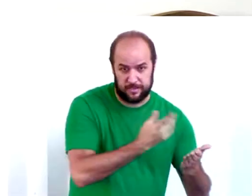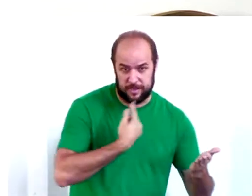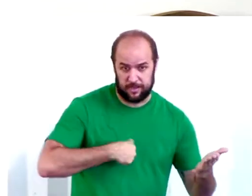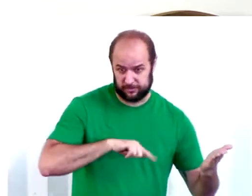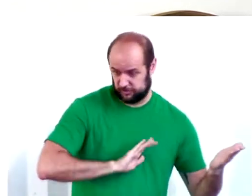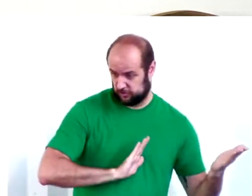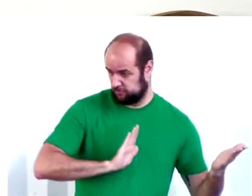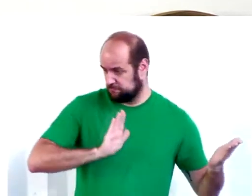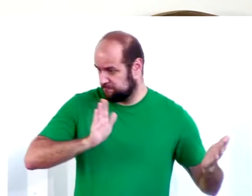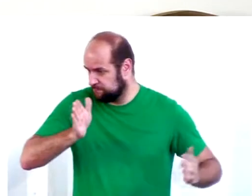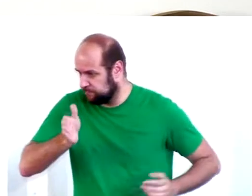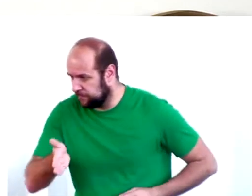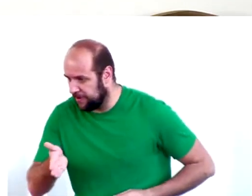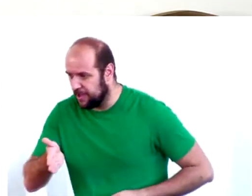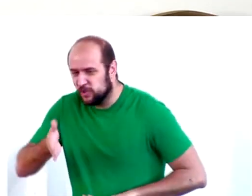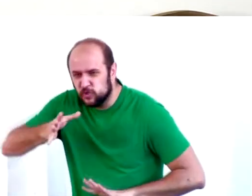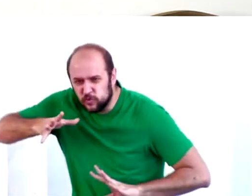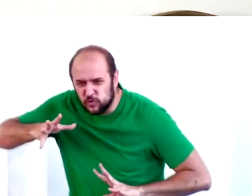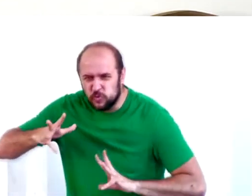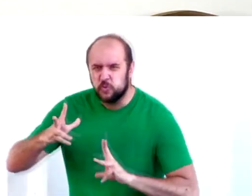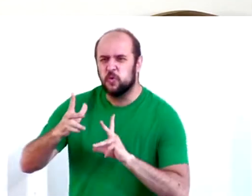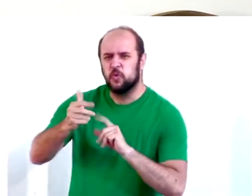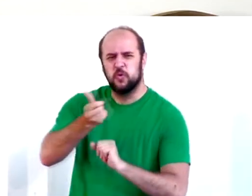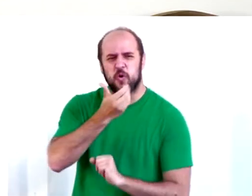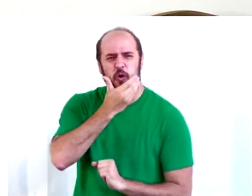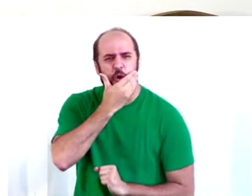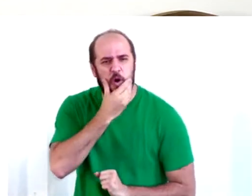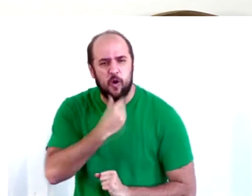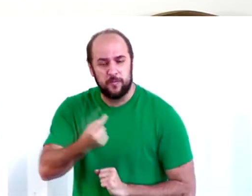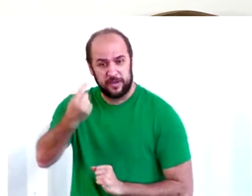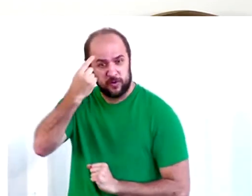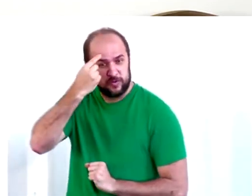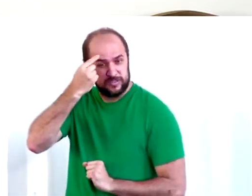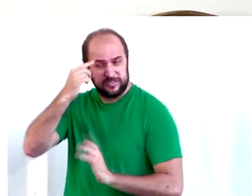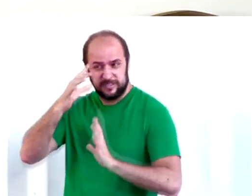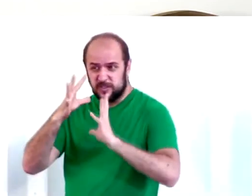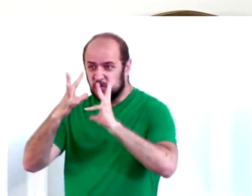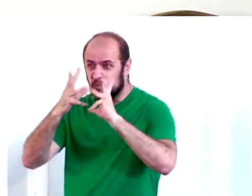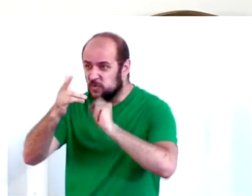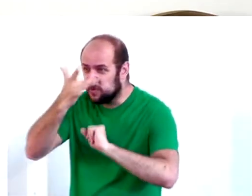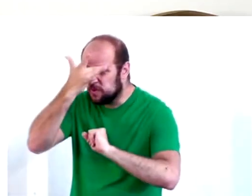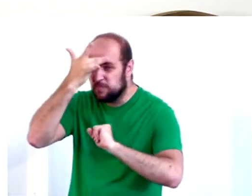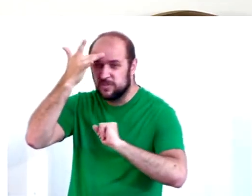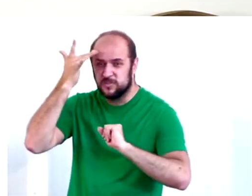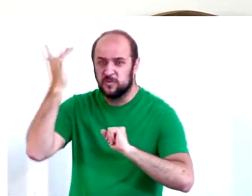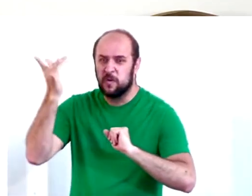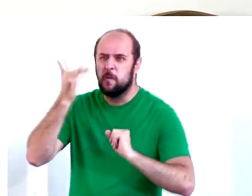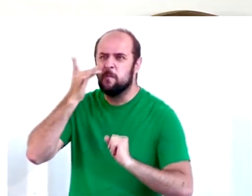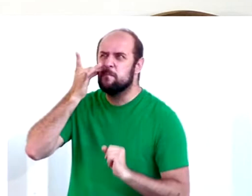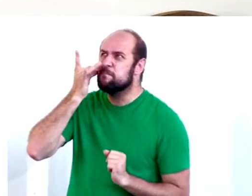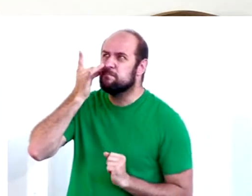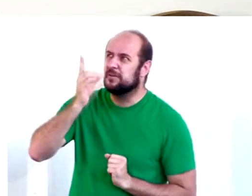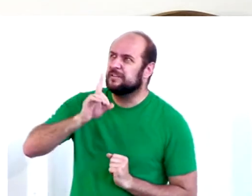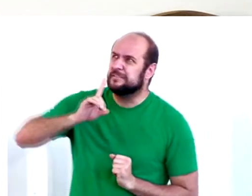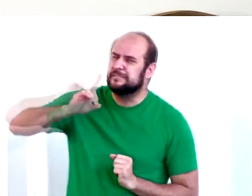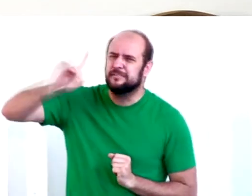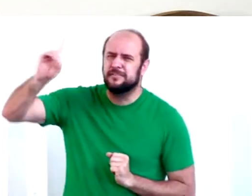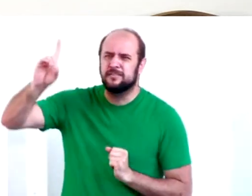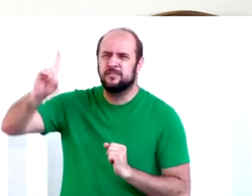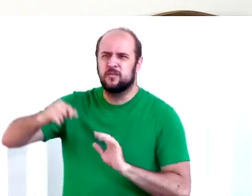nos recomendamos a todo o homem, a consciência de todo homem, na presença de Deus,